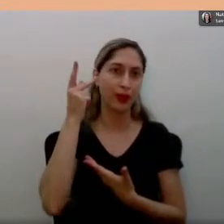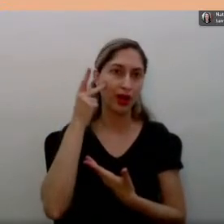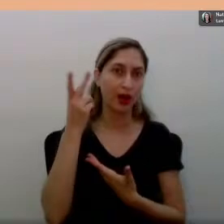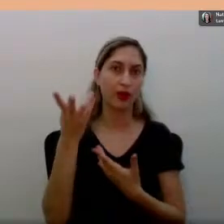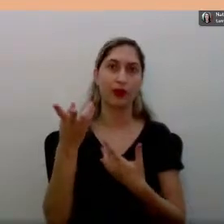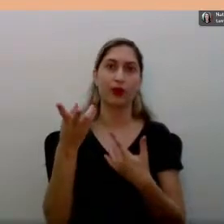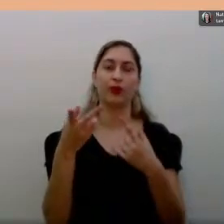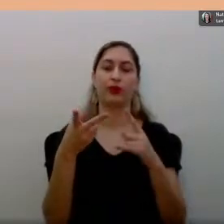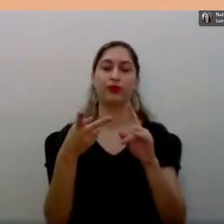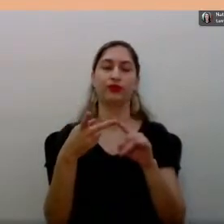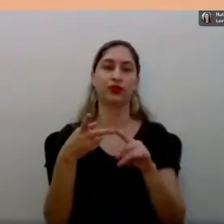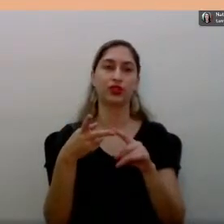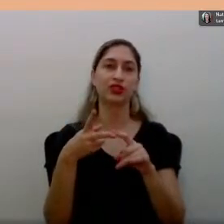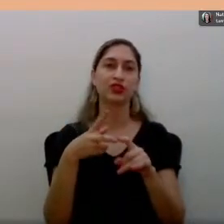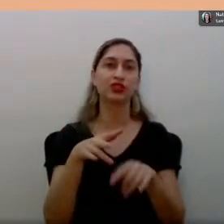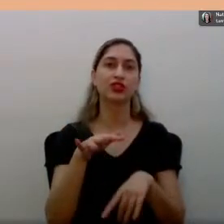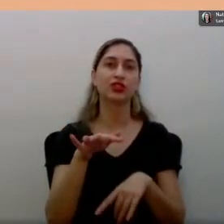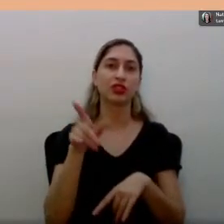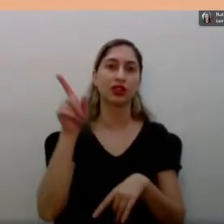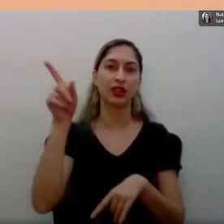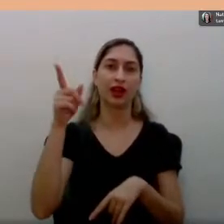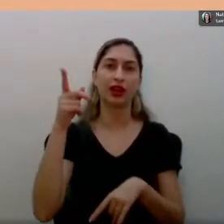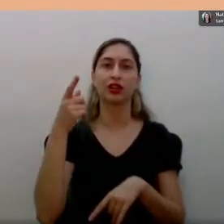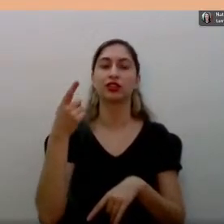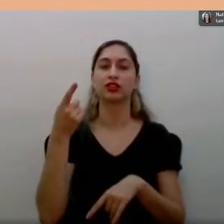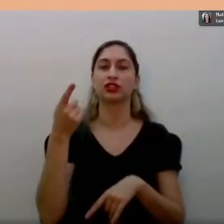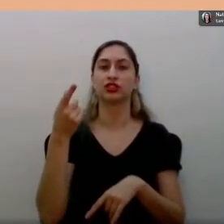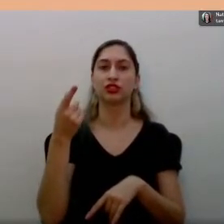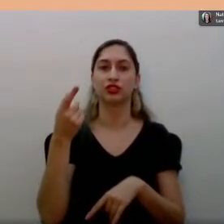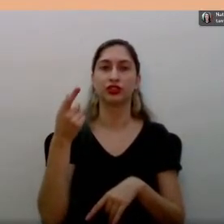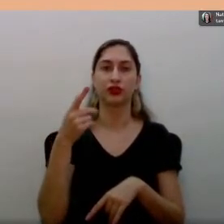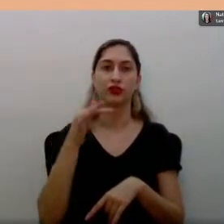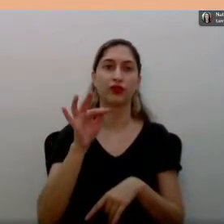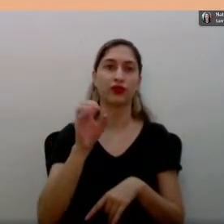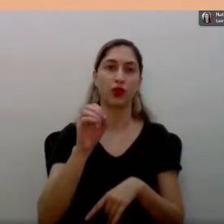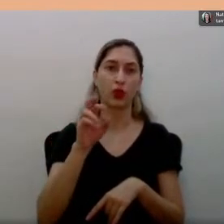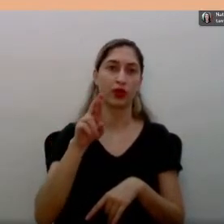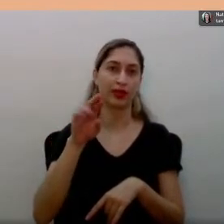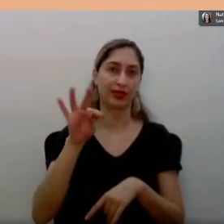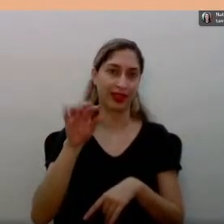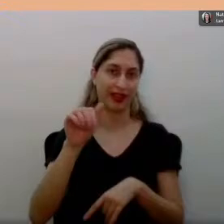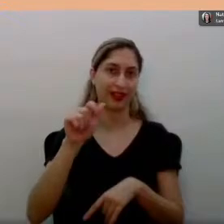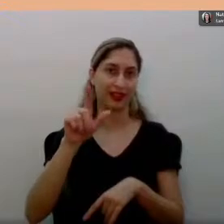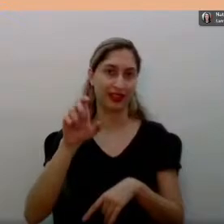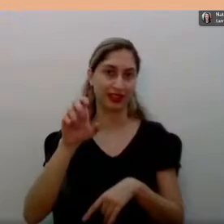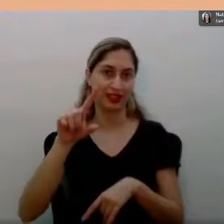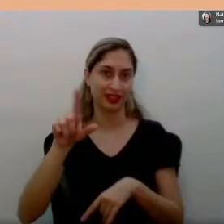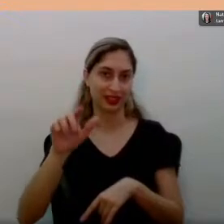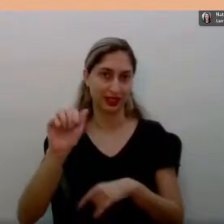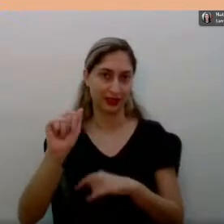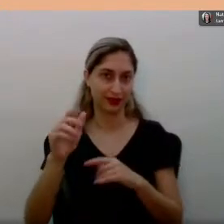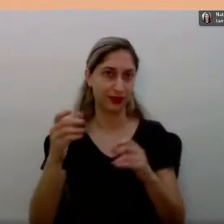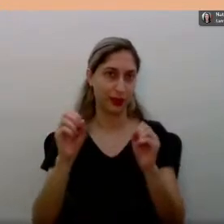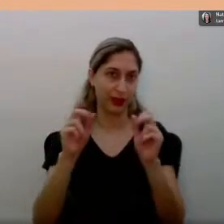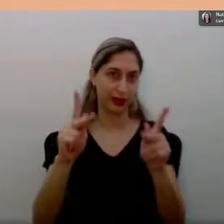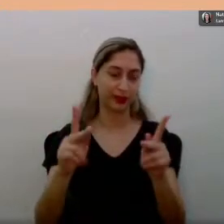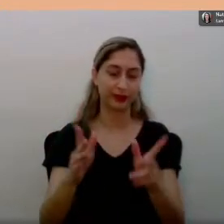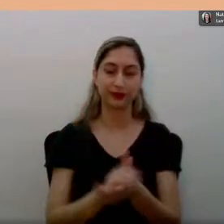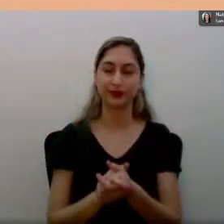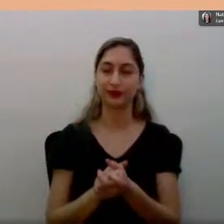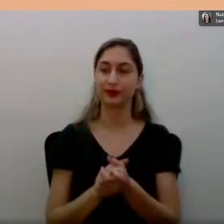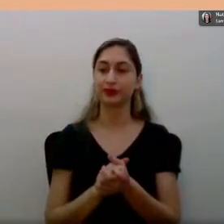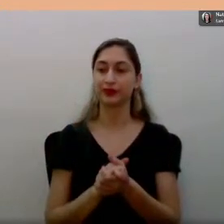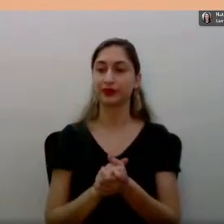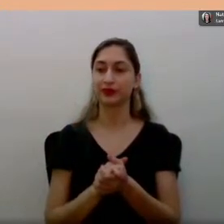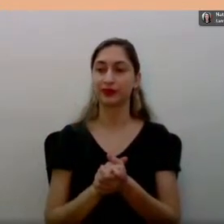não é para mostrar para vocês assumir que é feito aqui em Belo Horizonte Ok bom é isso que eu queria falar